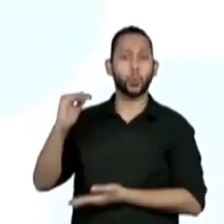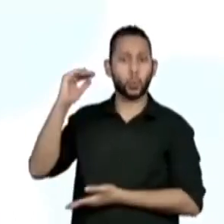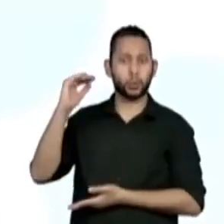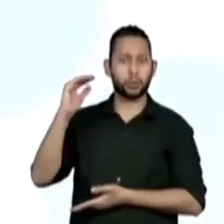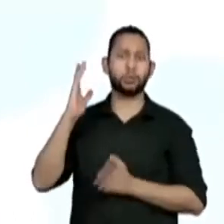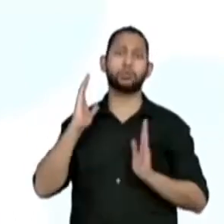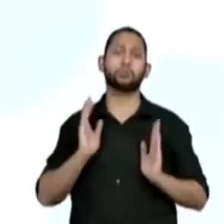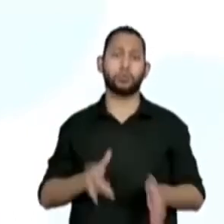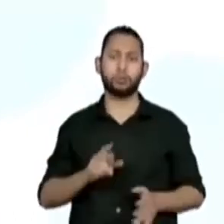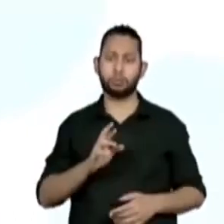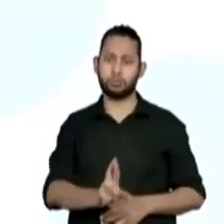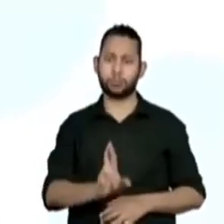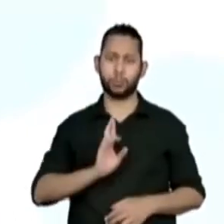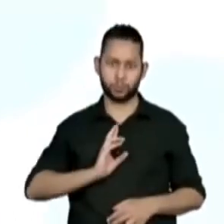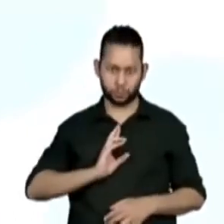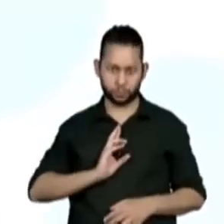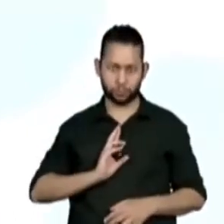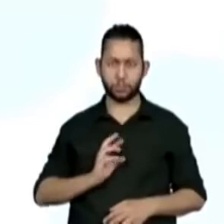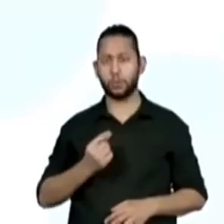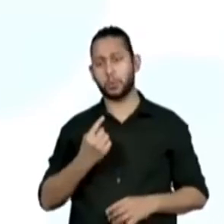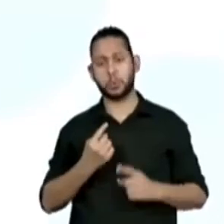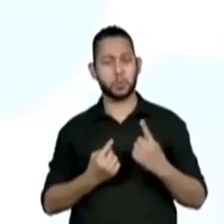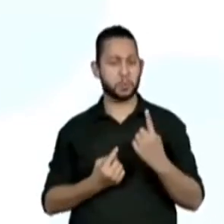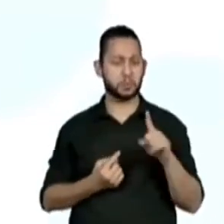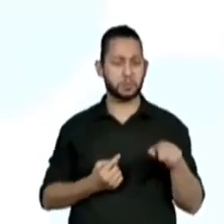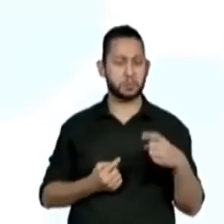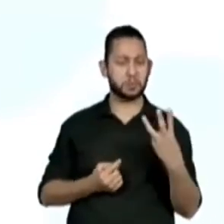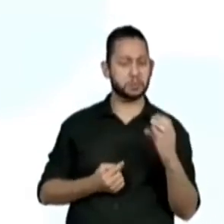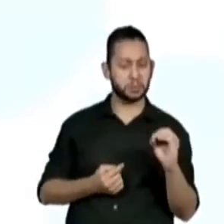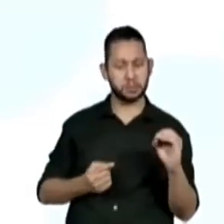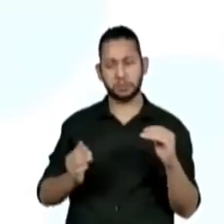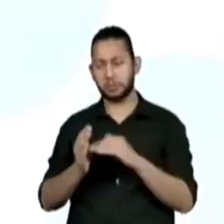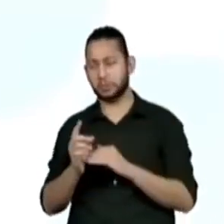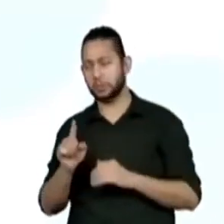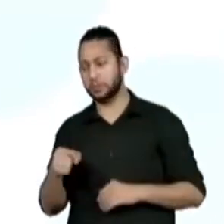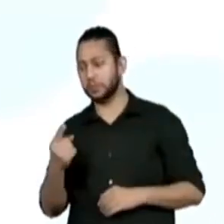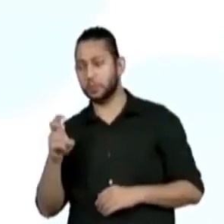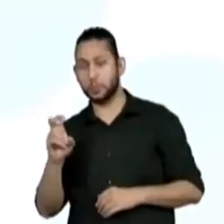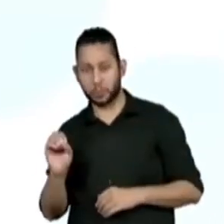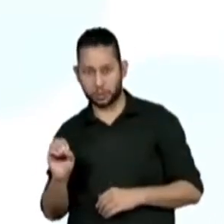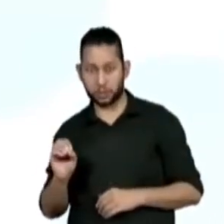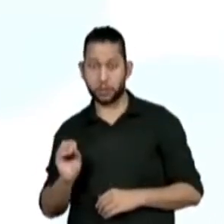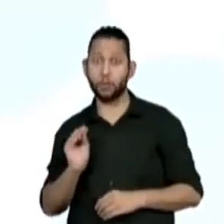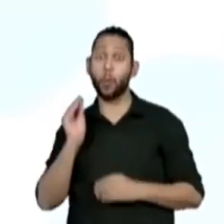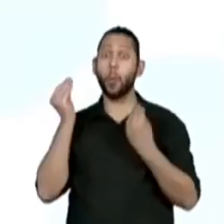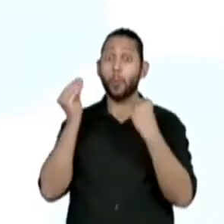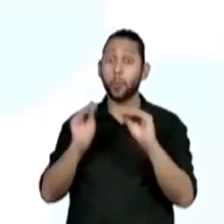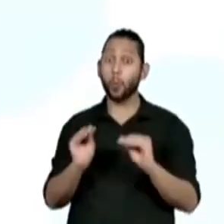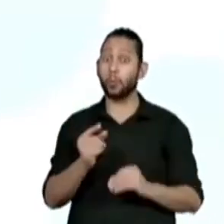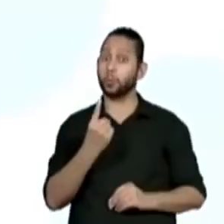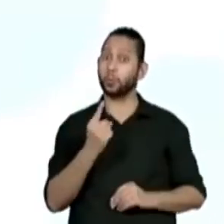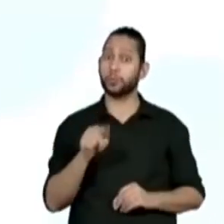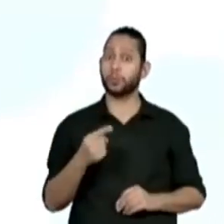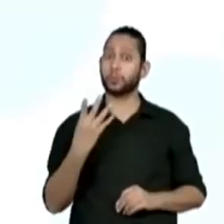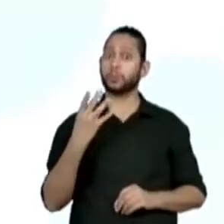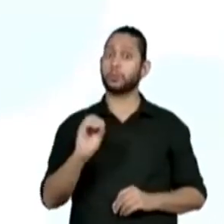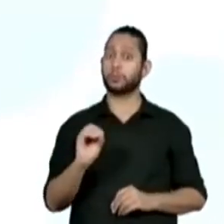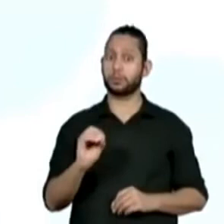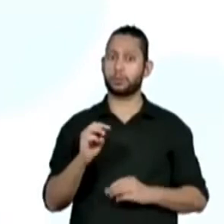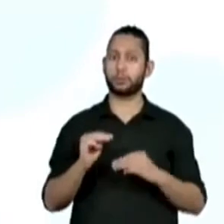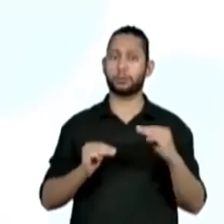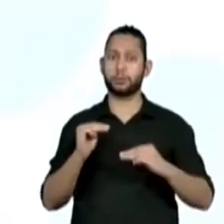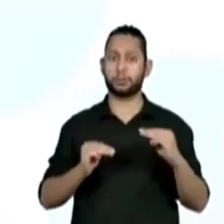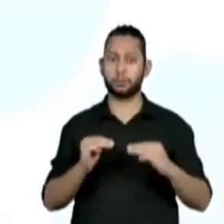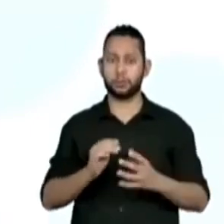viu. Variou aí de 1,30 a 1,50. Eu vou colocar uma média de 1,40, tá? Então vamos lá. Mas aí,